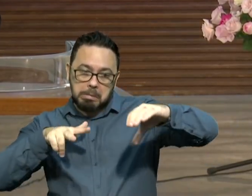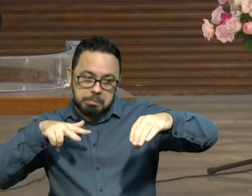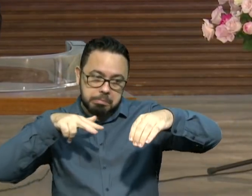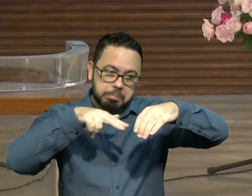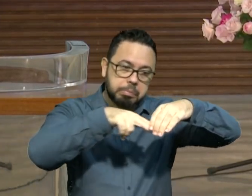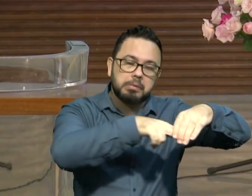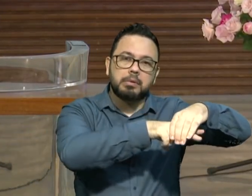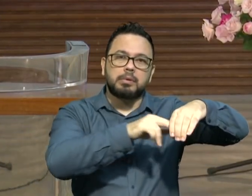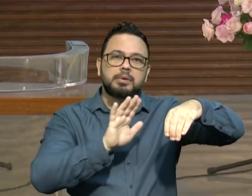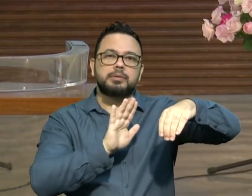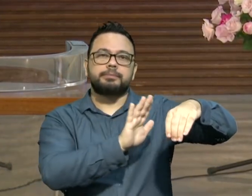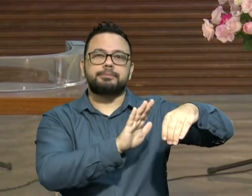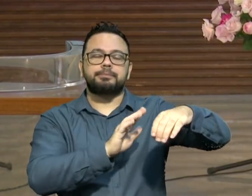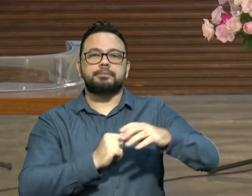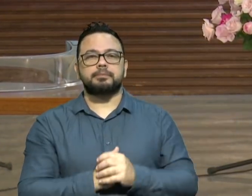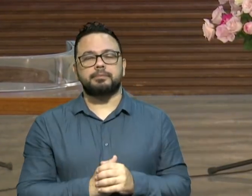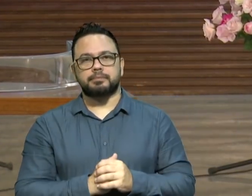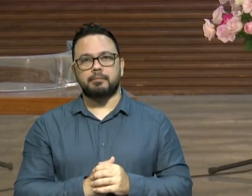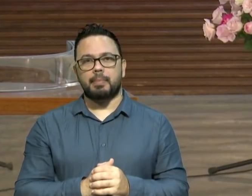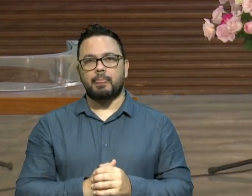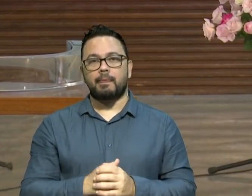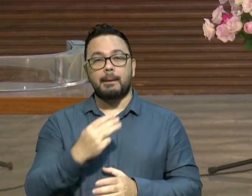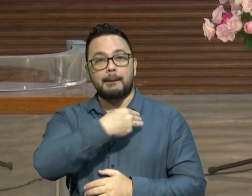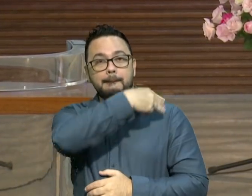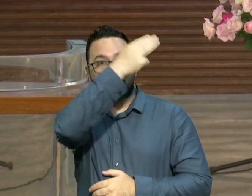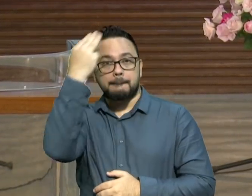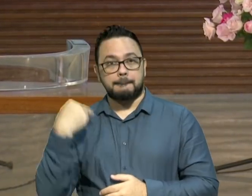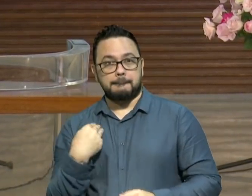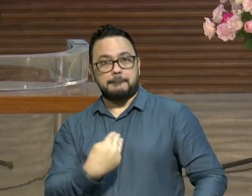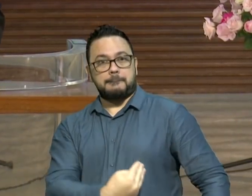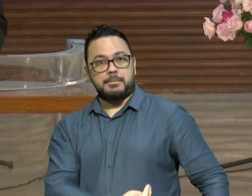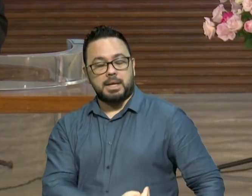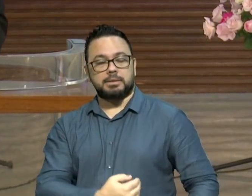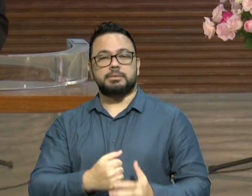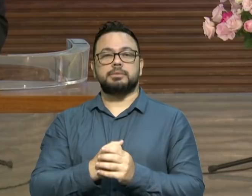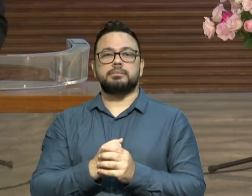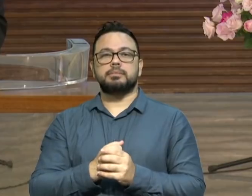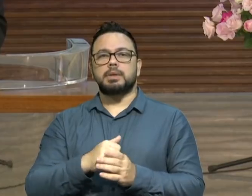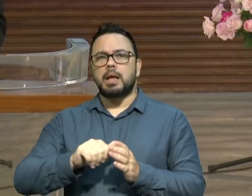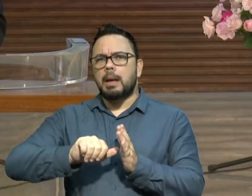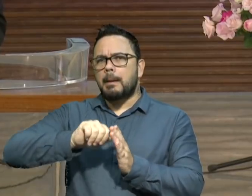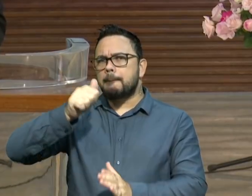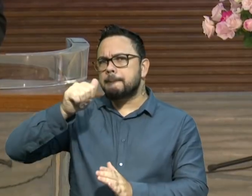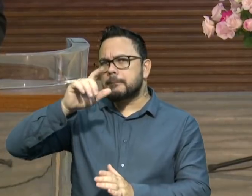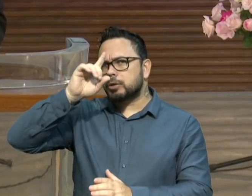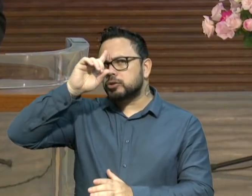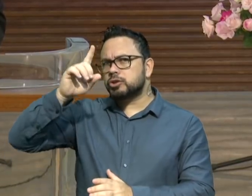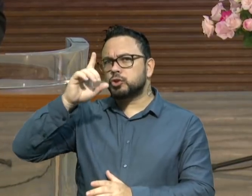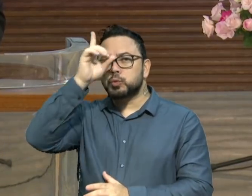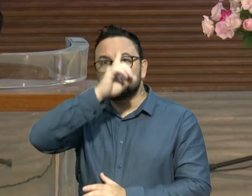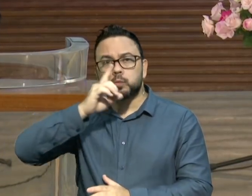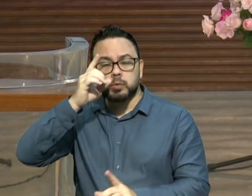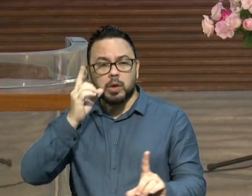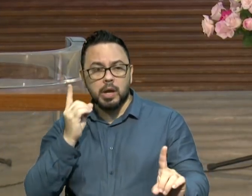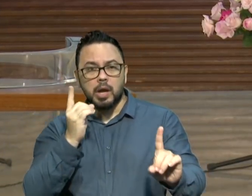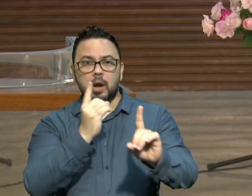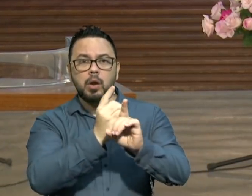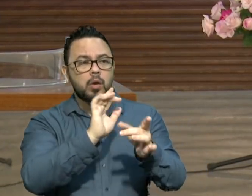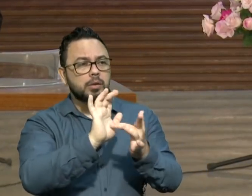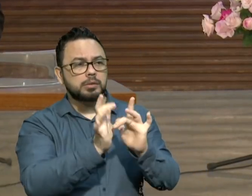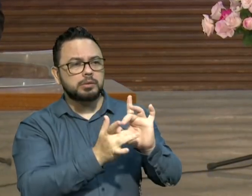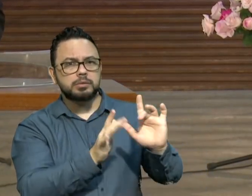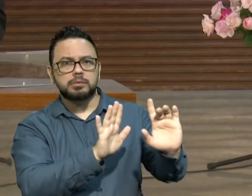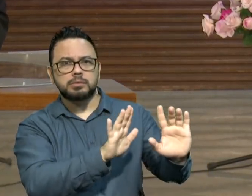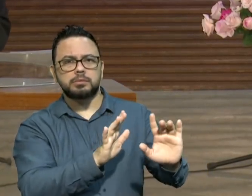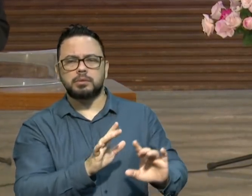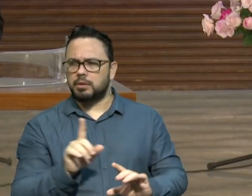criação e quando Maria Madalena o abordou na manhã do primeiro dia da semana Jesus disse não não me